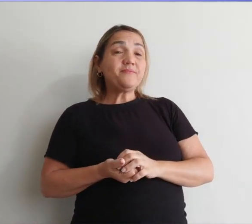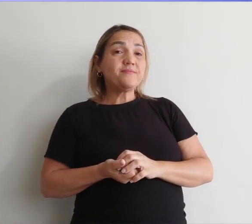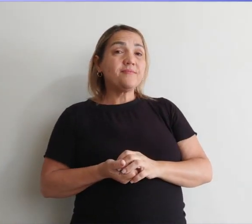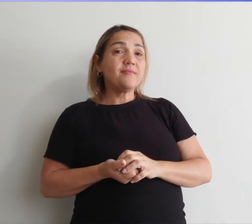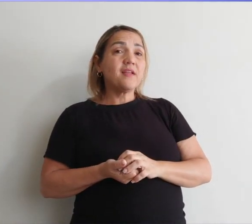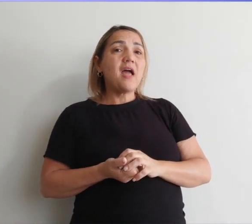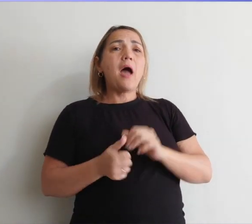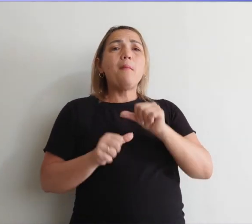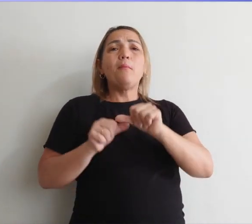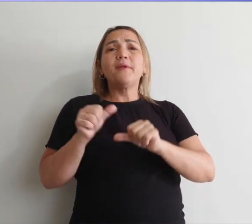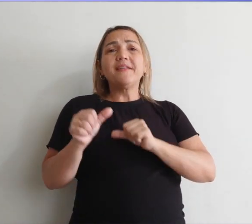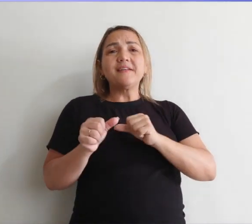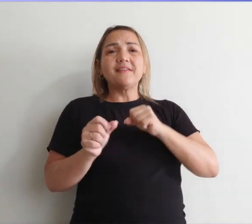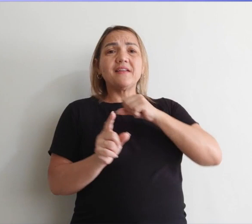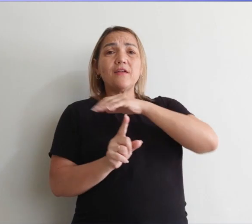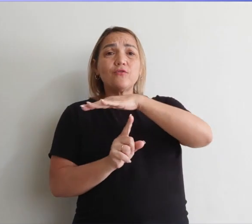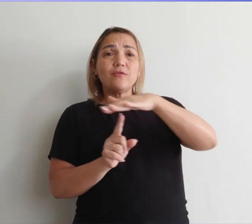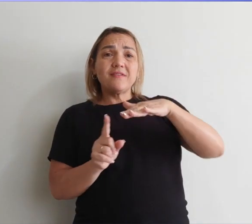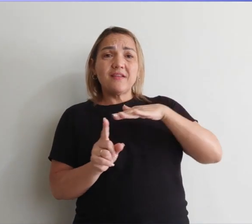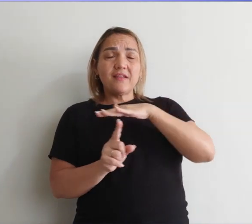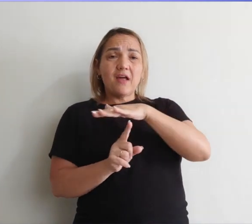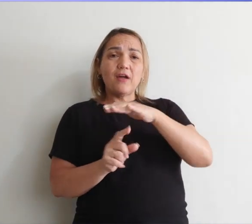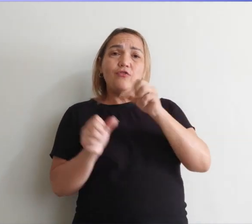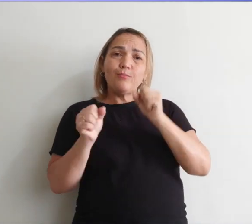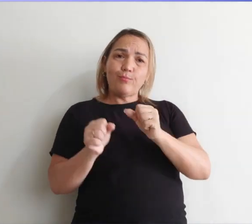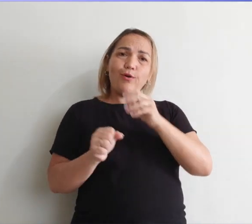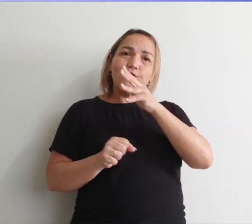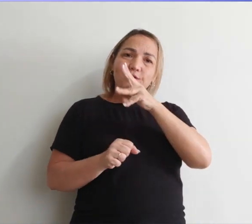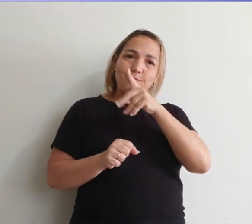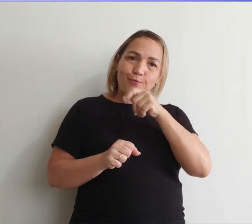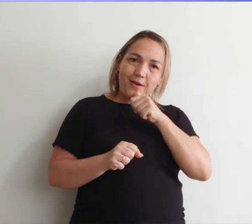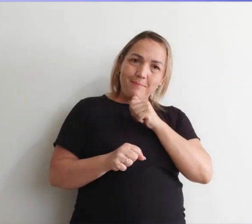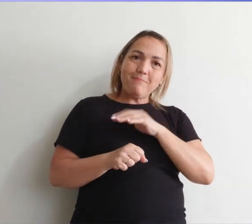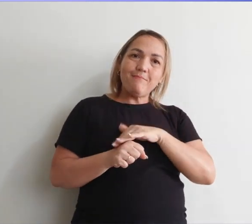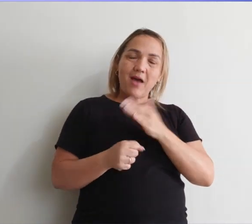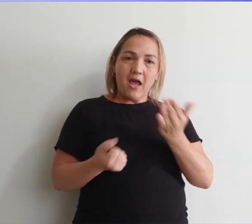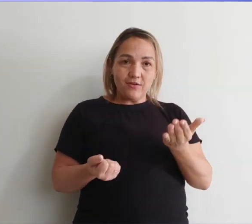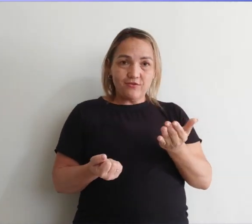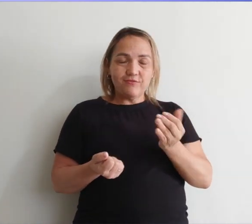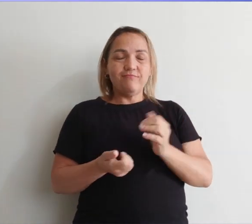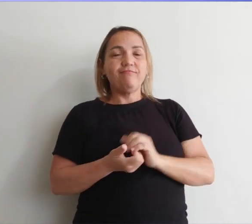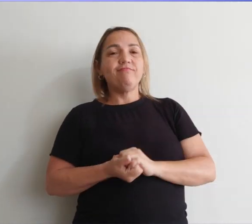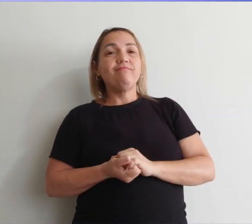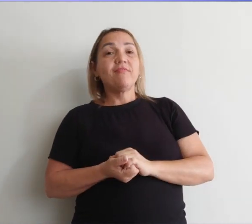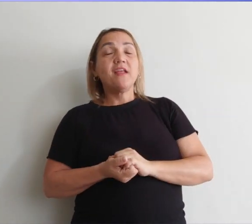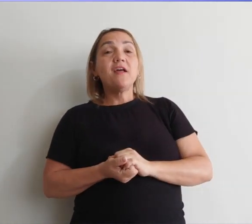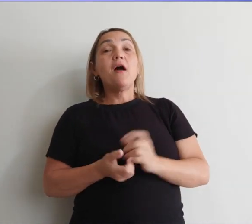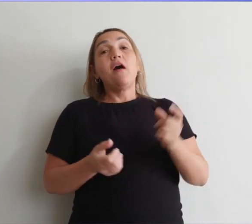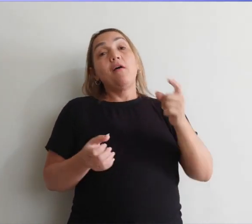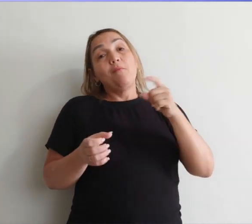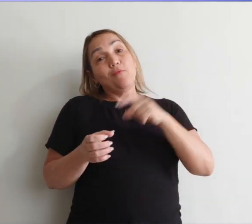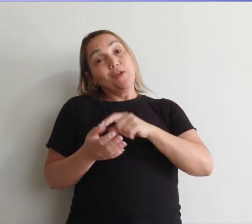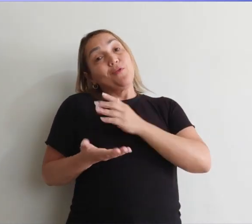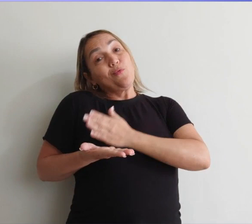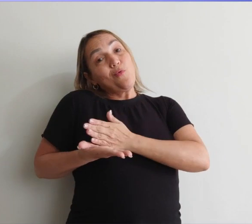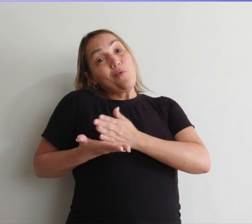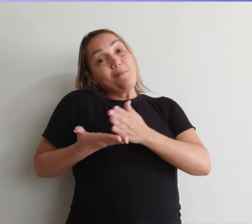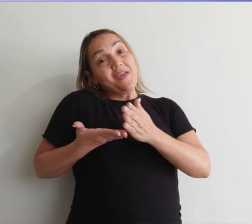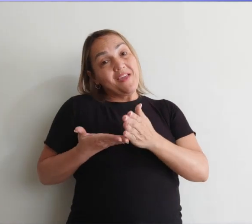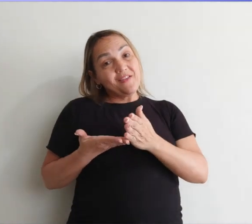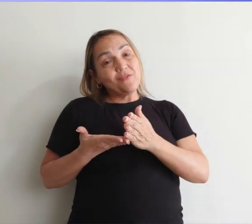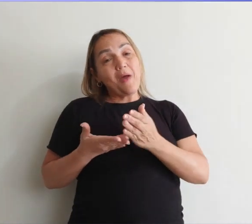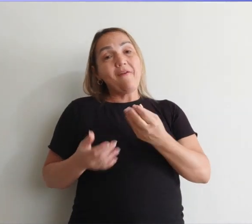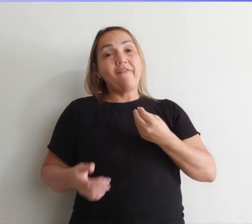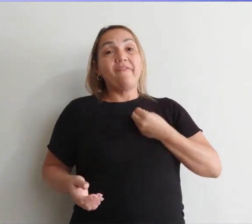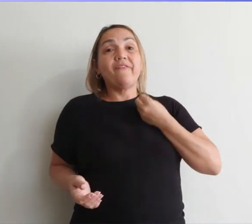que a mudança na sociedade pode demorar um pouco mais. Mas, como voltando aqui ao começo, né,